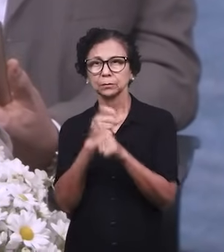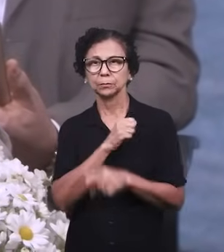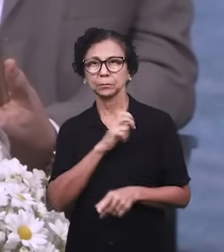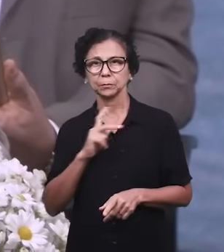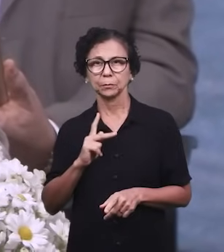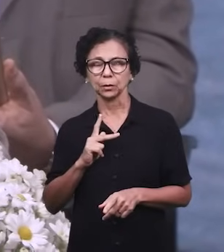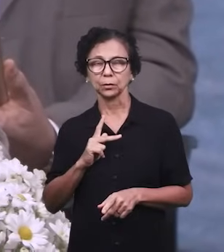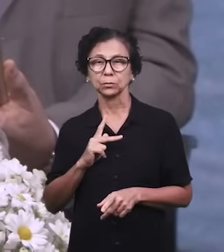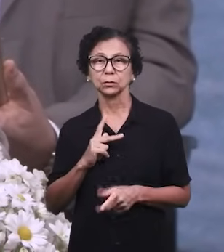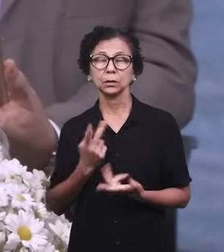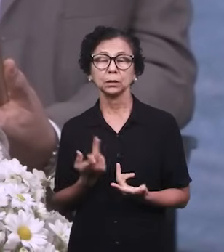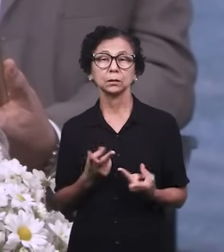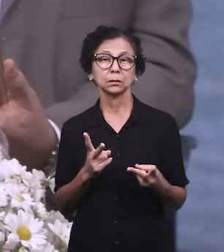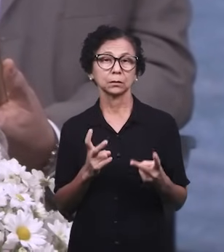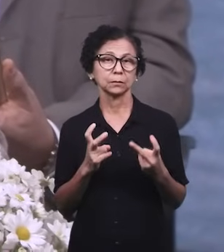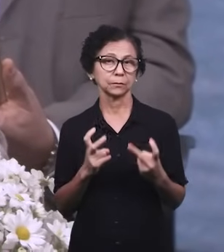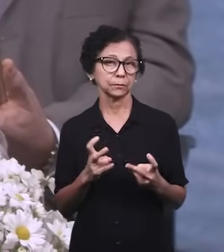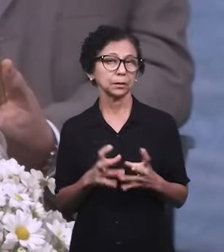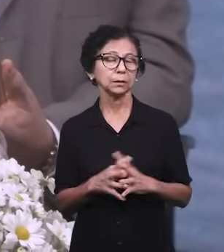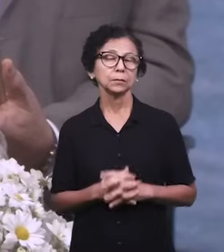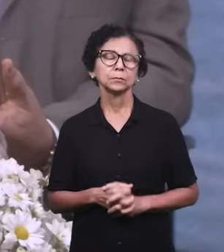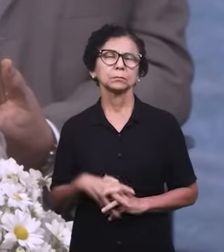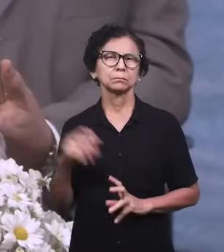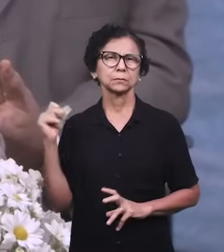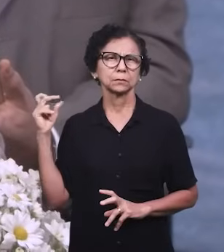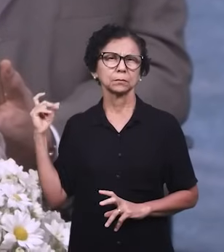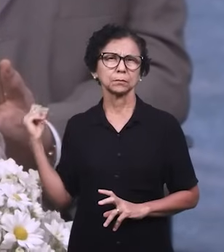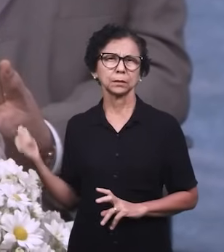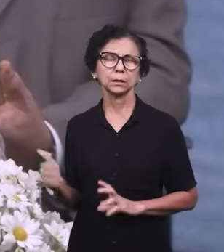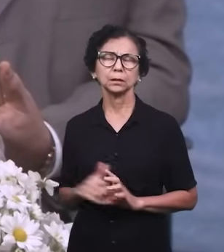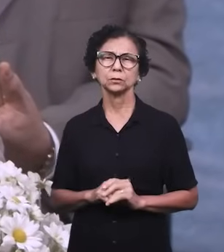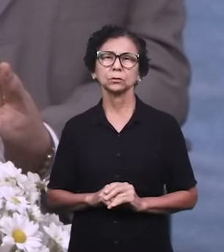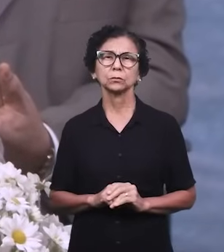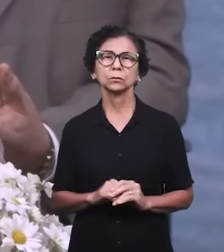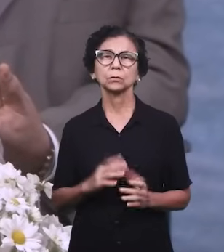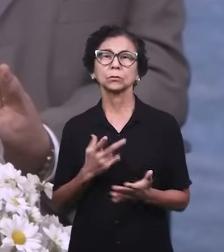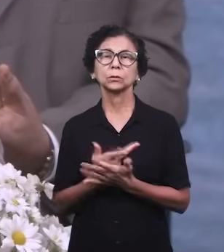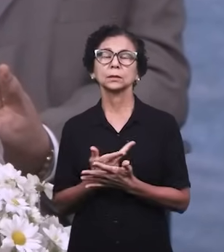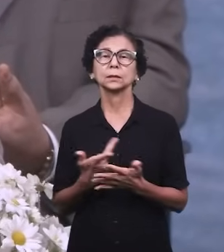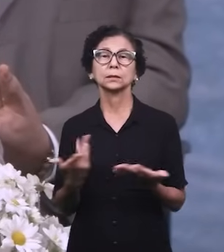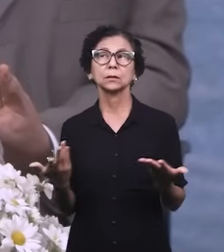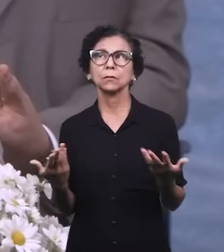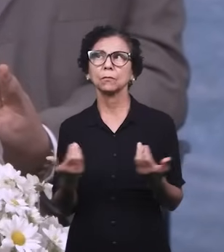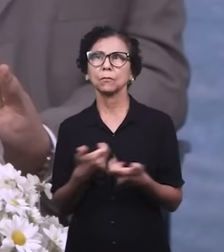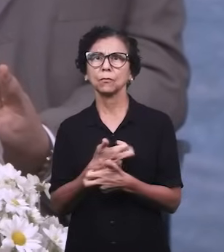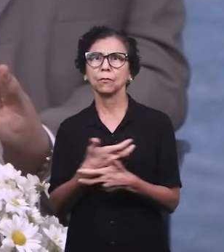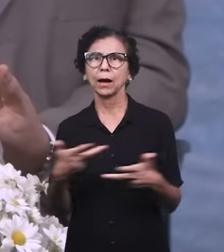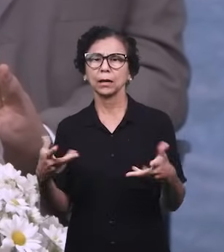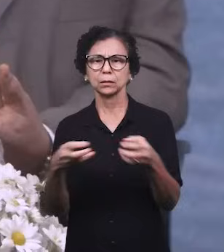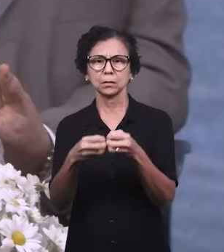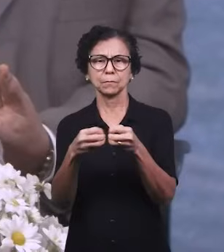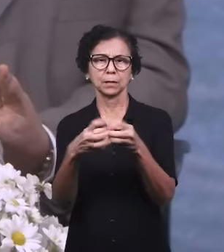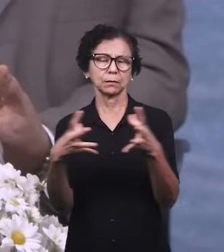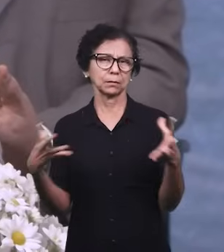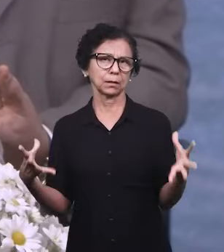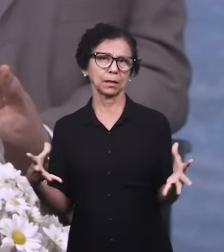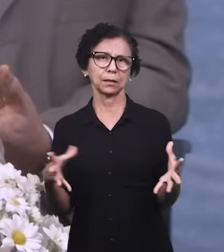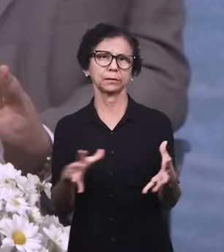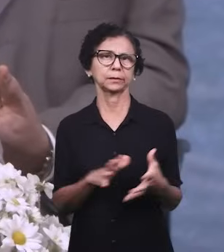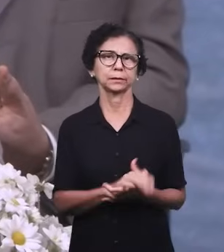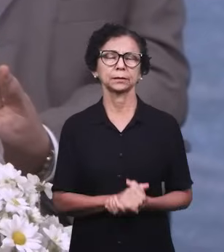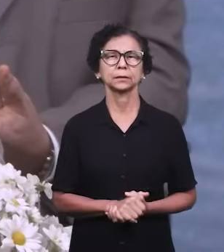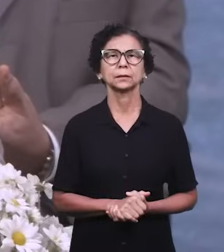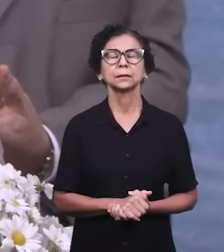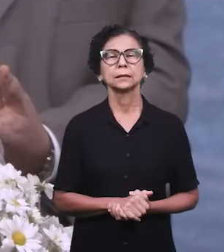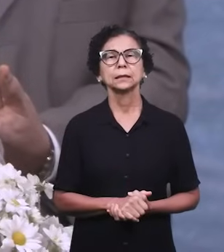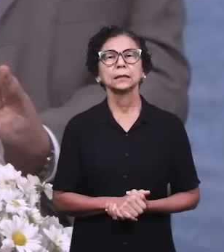E nós vemos que um dos sinais na igreja naquela época foram operações de maravilhas. Por exemplo, e aí para